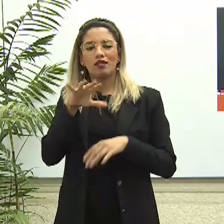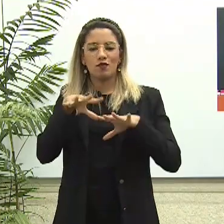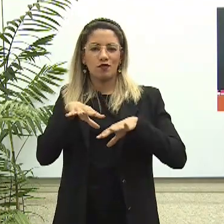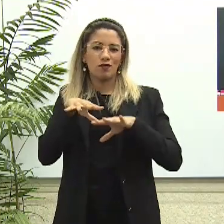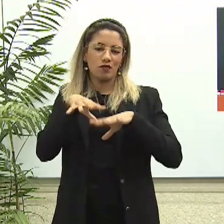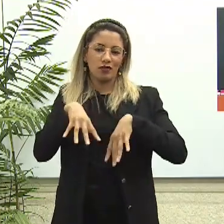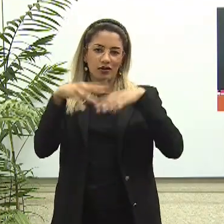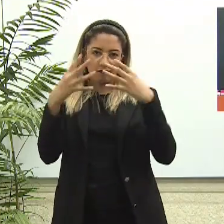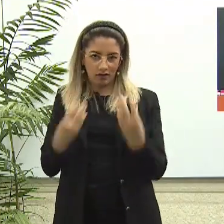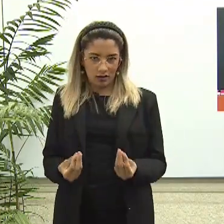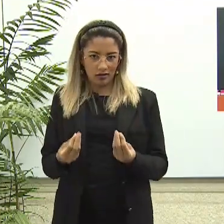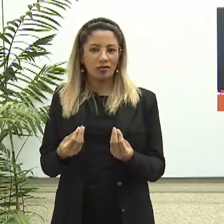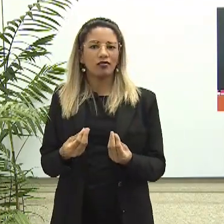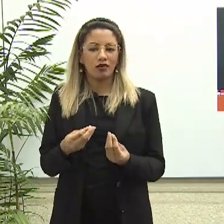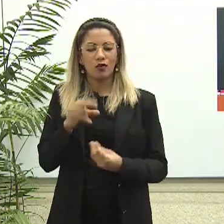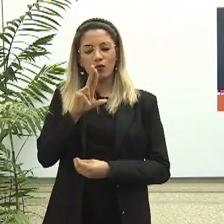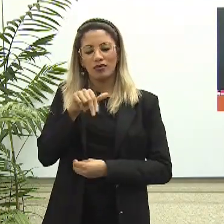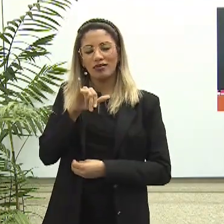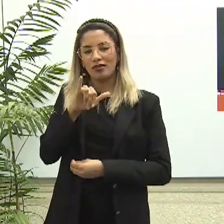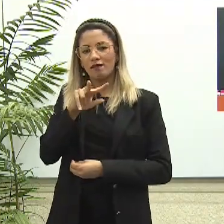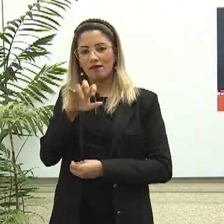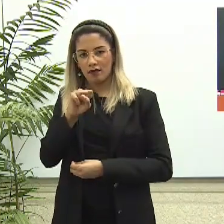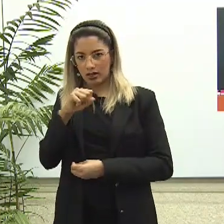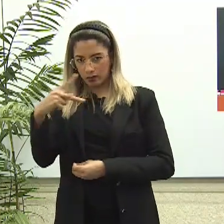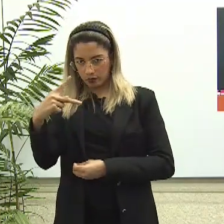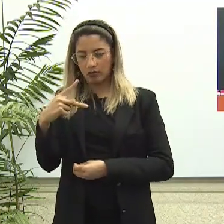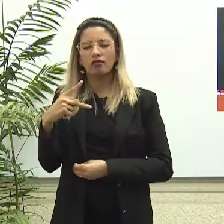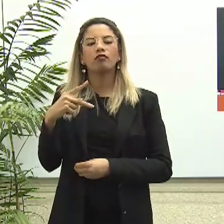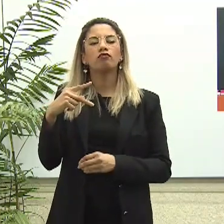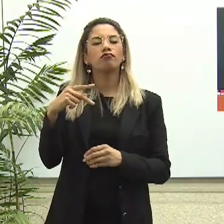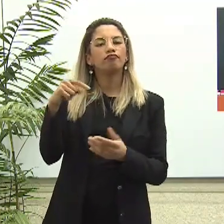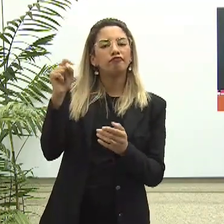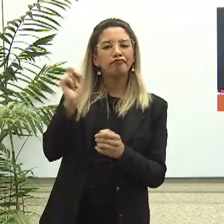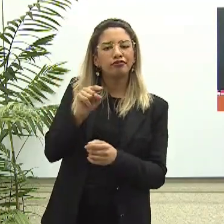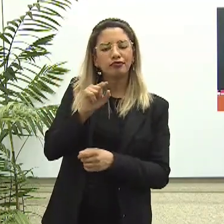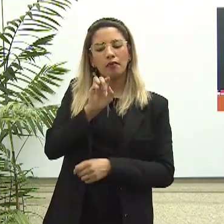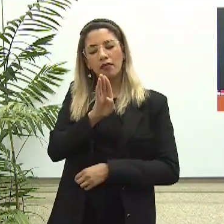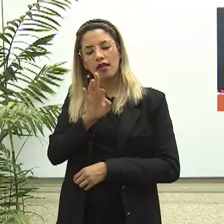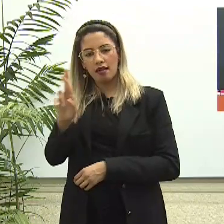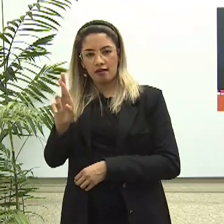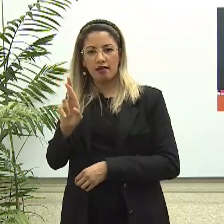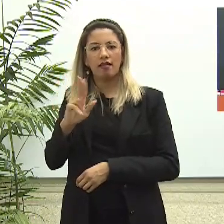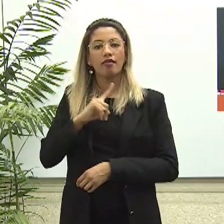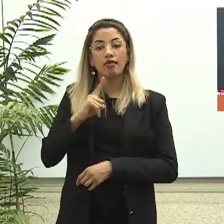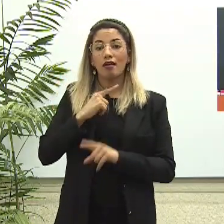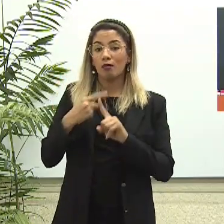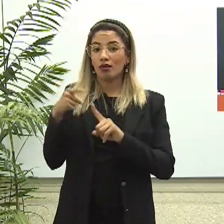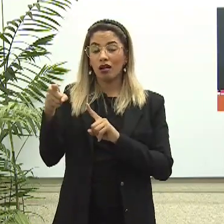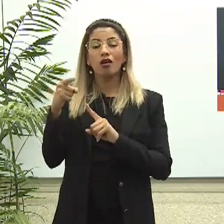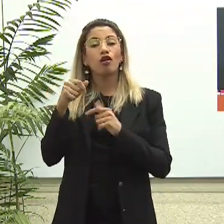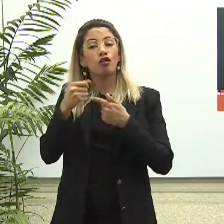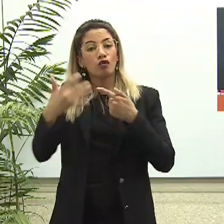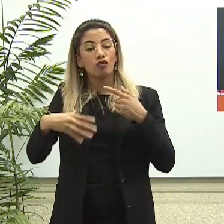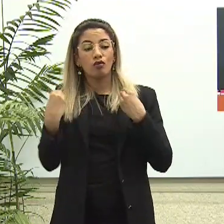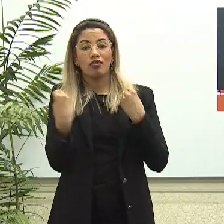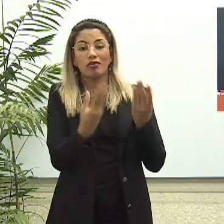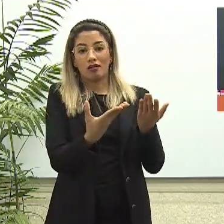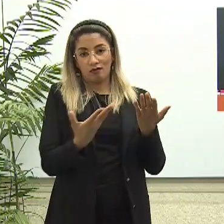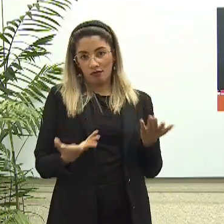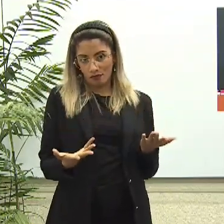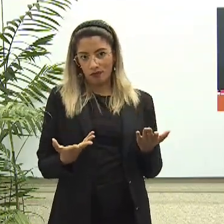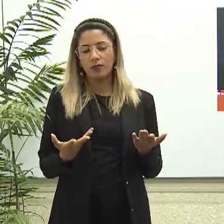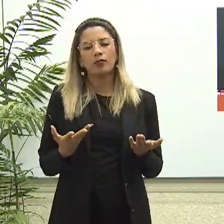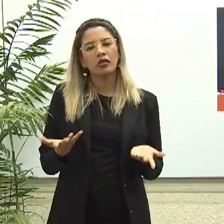Gmail então o aluno que não tinha Gmail a gente obrigou quem não tinha Gmail não entrava na aula porque a gente tinha medo de entrar no Class uma pessoa que não era aluno